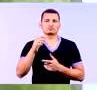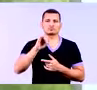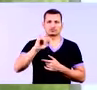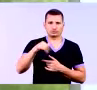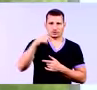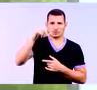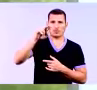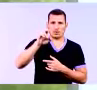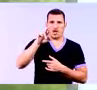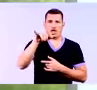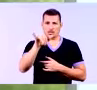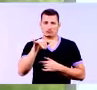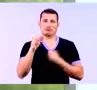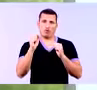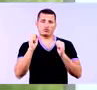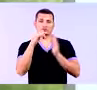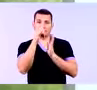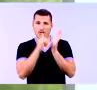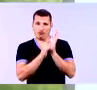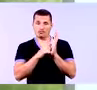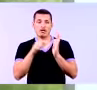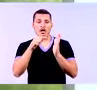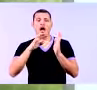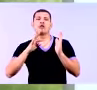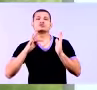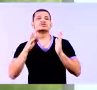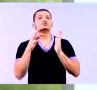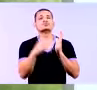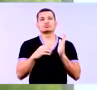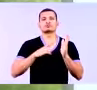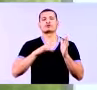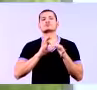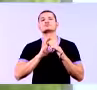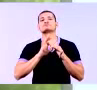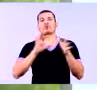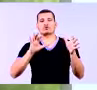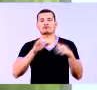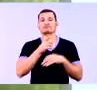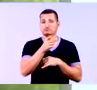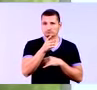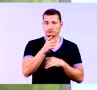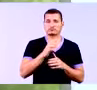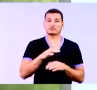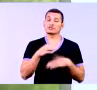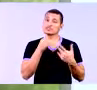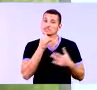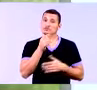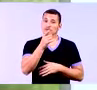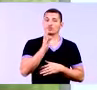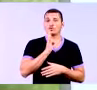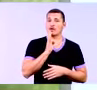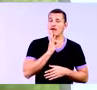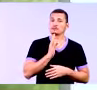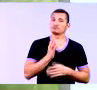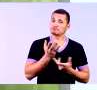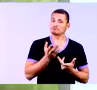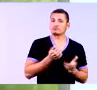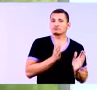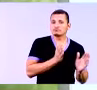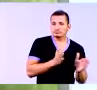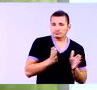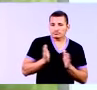estão disponíveis para você. Então, se você entende e conhece bem essas etapas, essa é uma boa